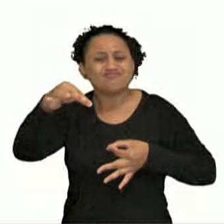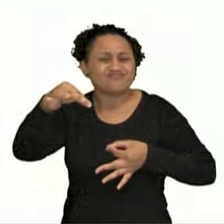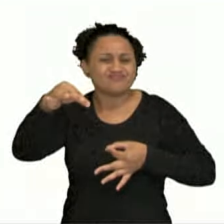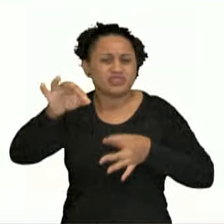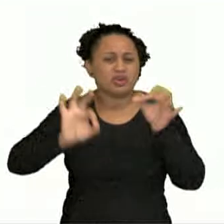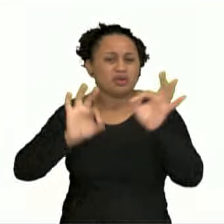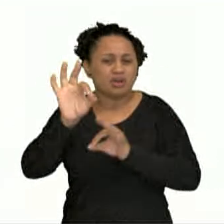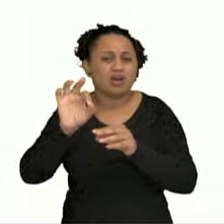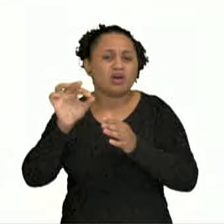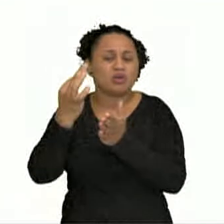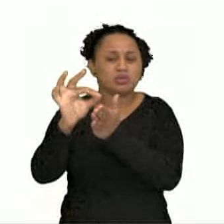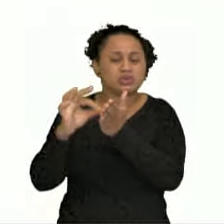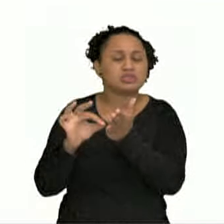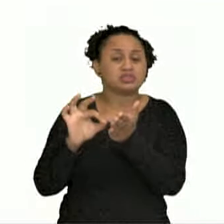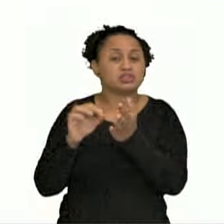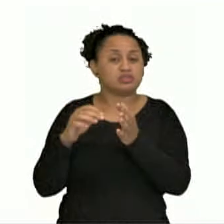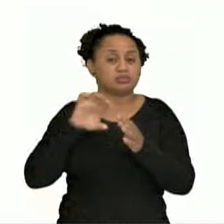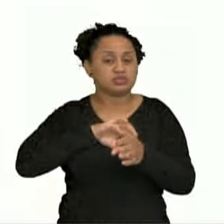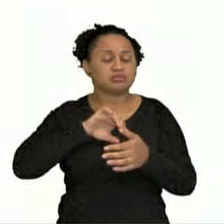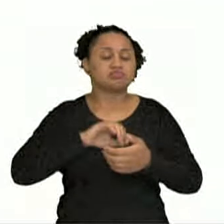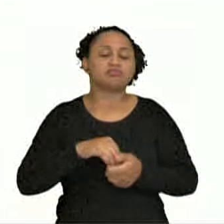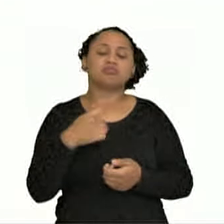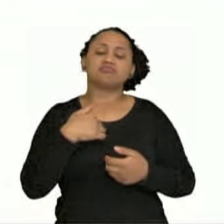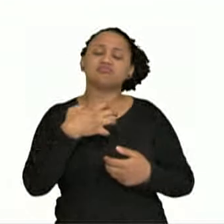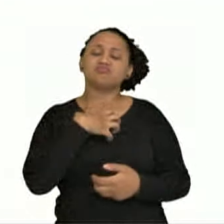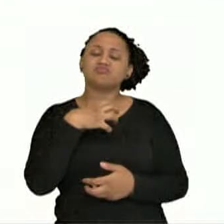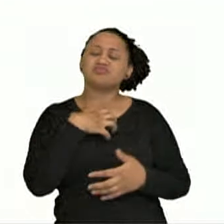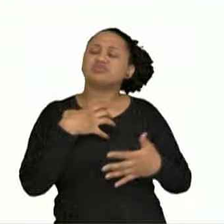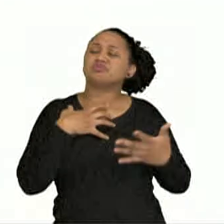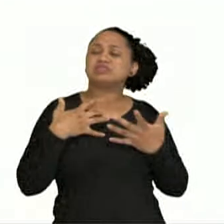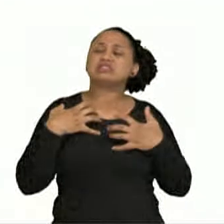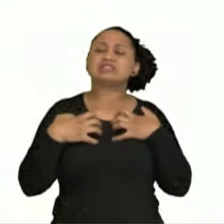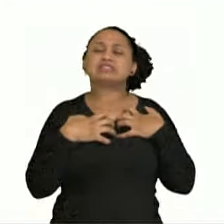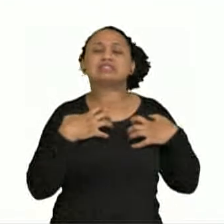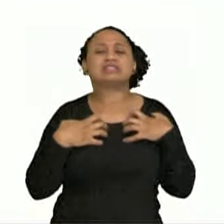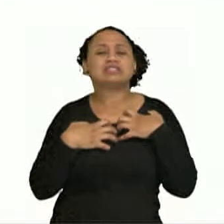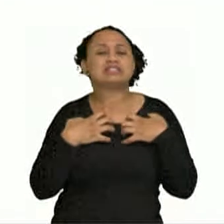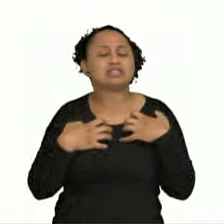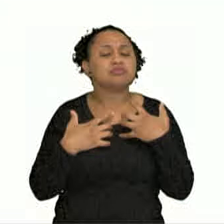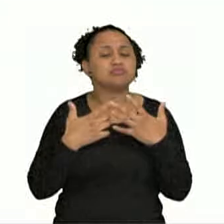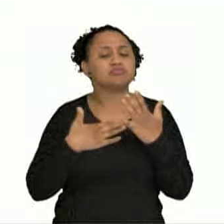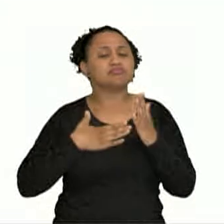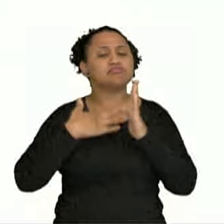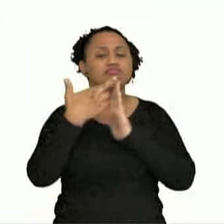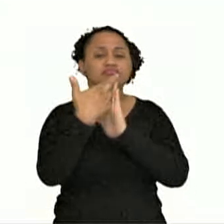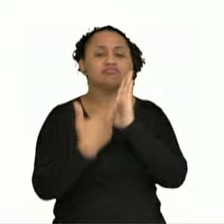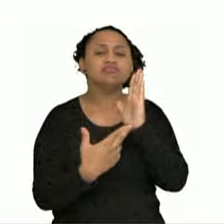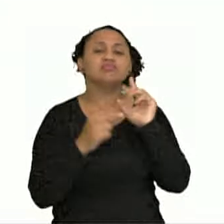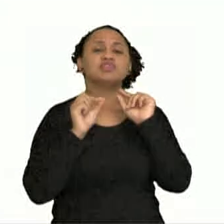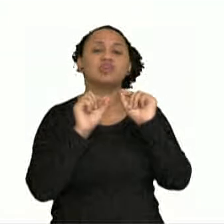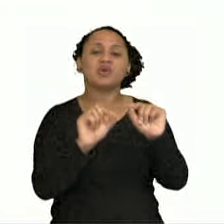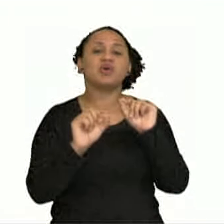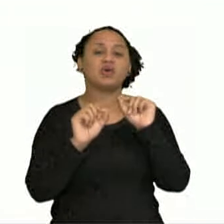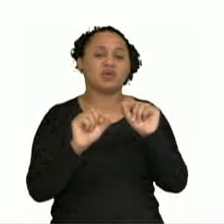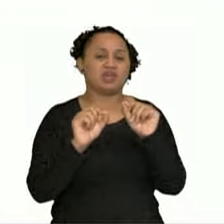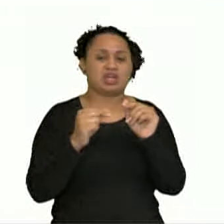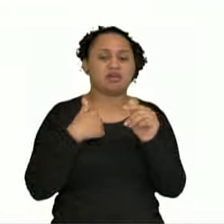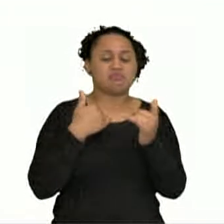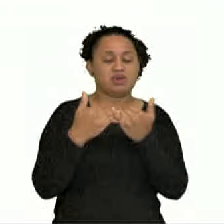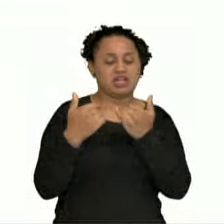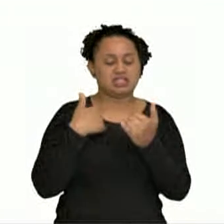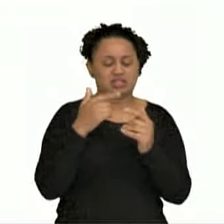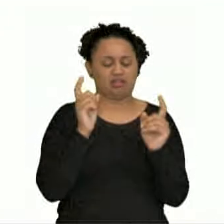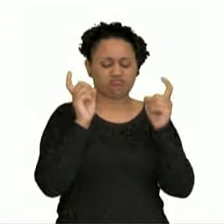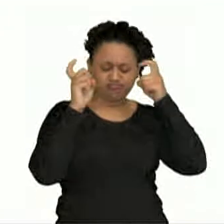correto, eu sempre sentia a impressão esquisita que a minha redação estava fazendo careta para